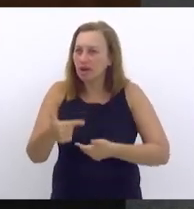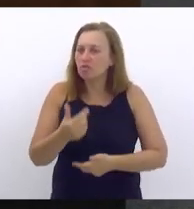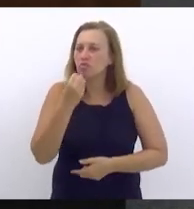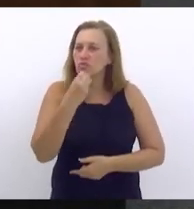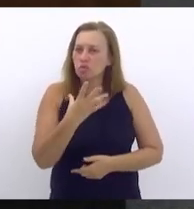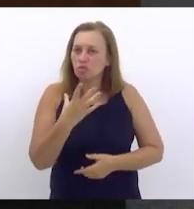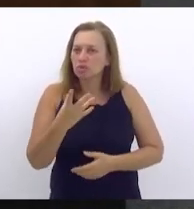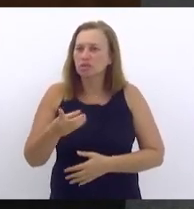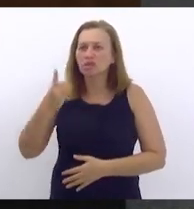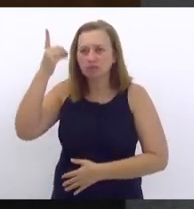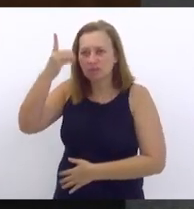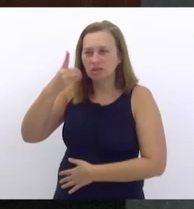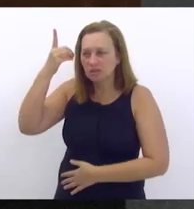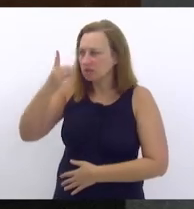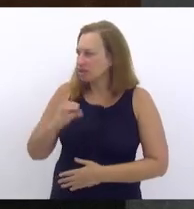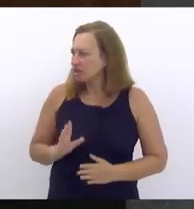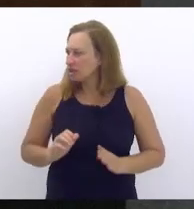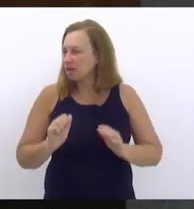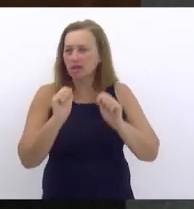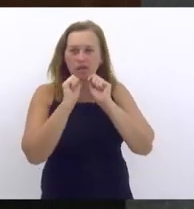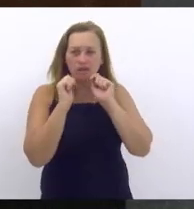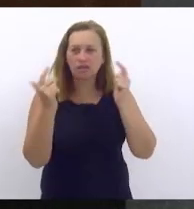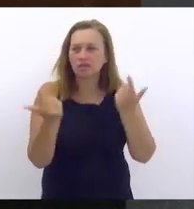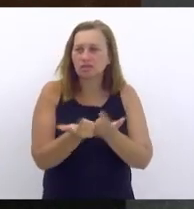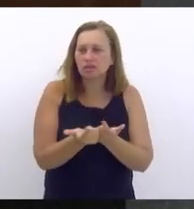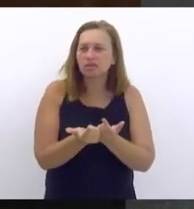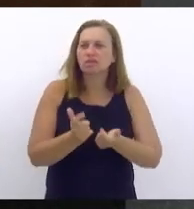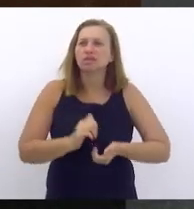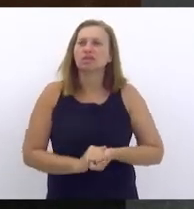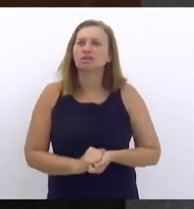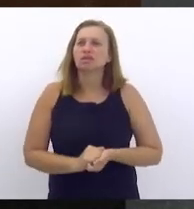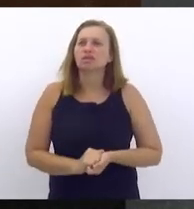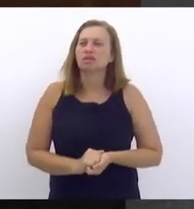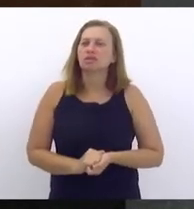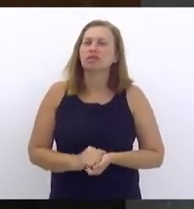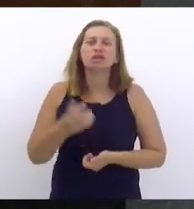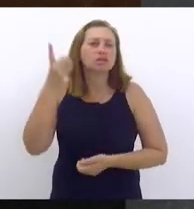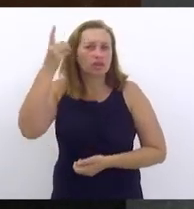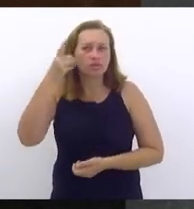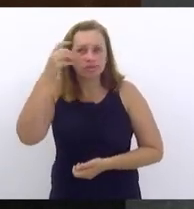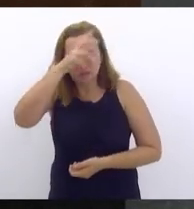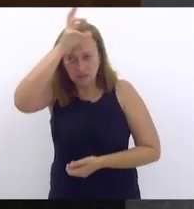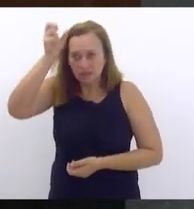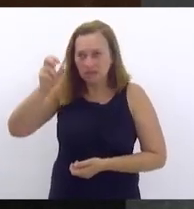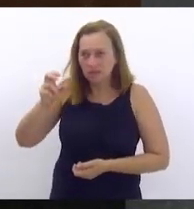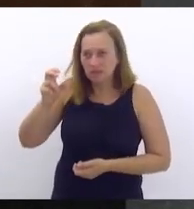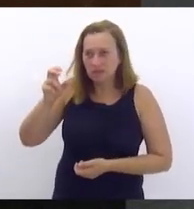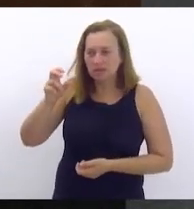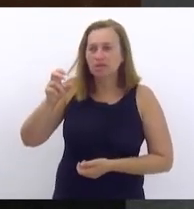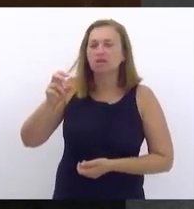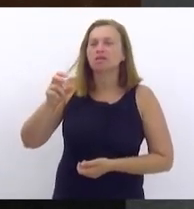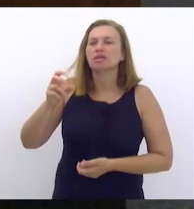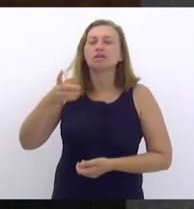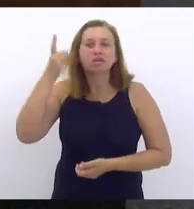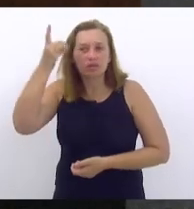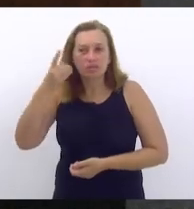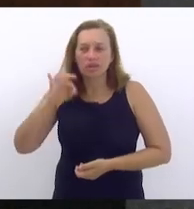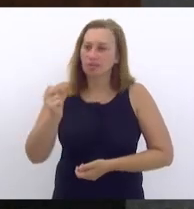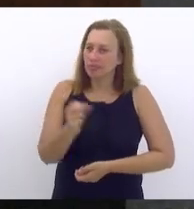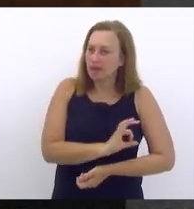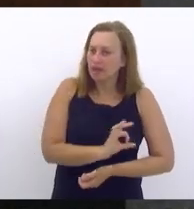da Alerj, que, independente de matriz ideológica, a deputada Marta Rocha, Léo Vieira, Felipe